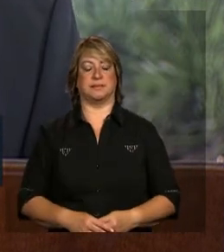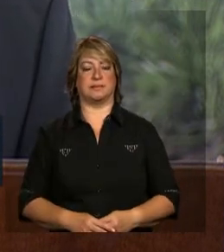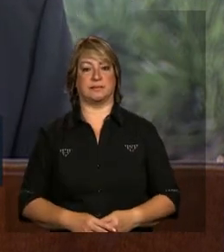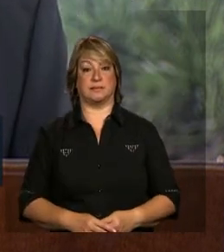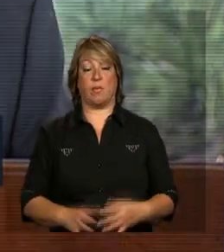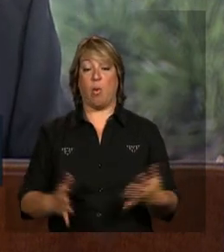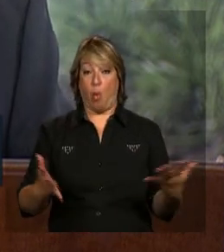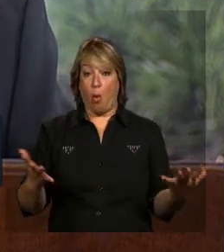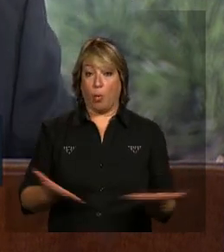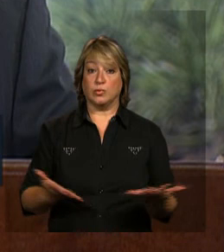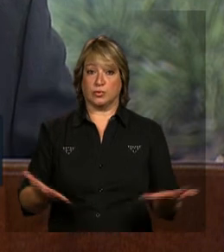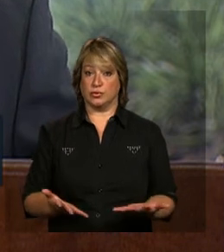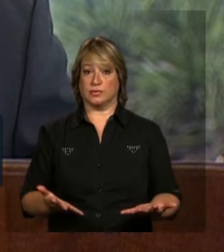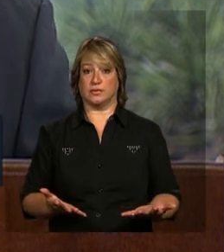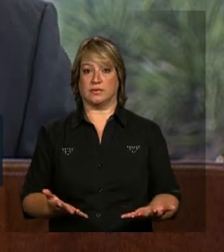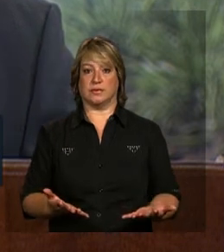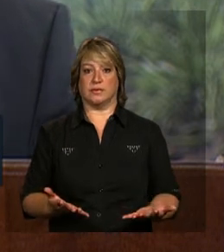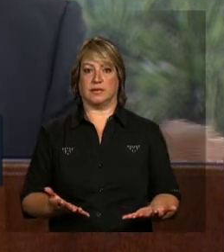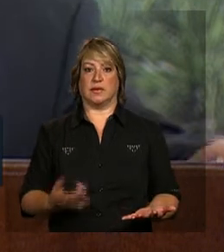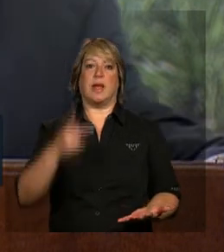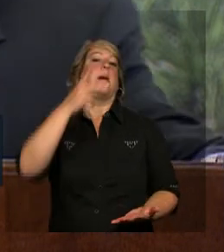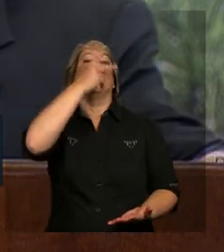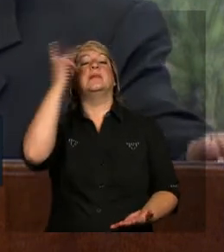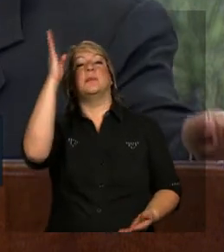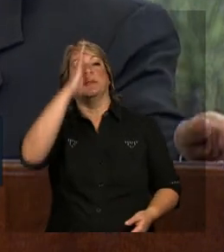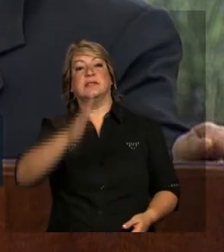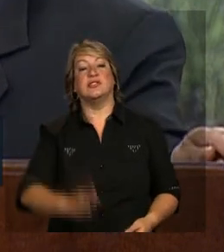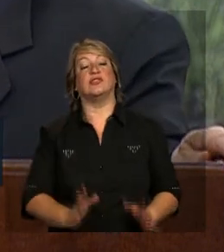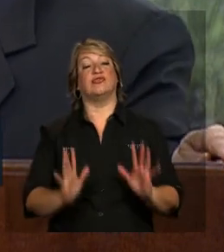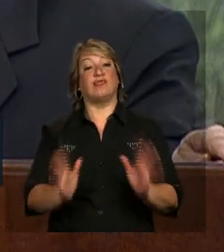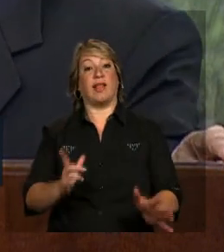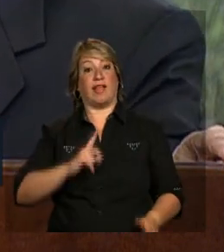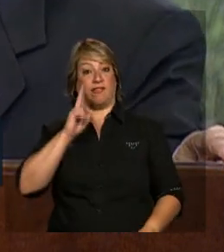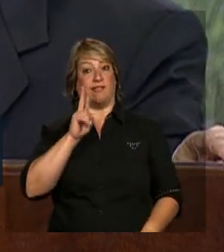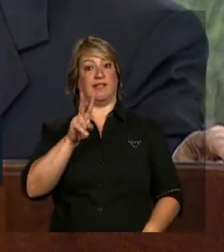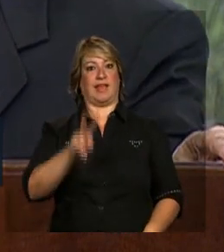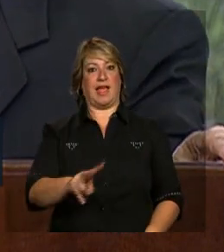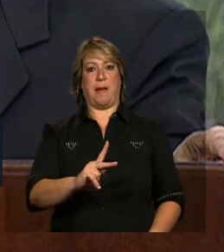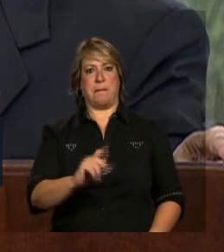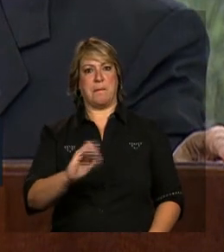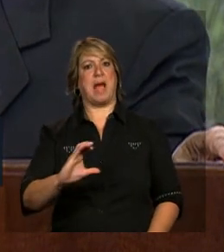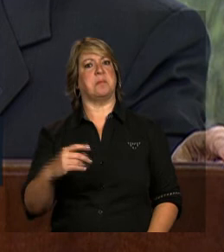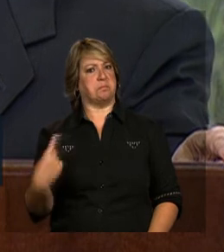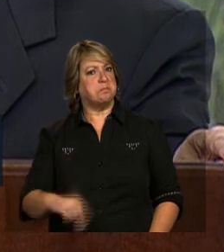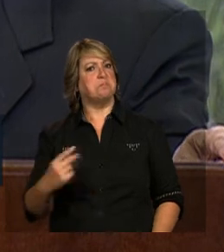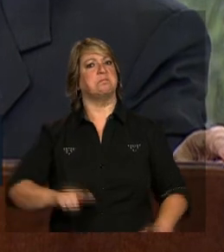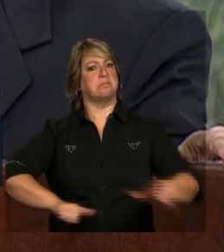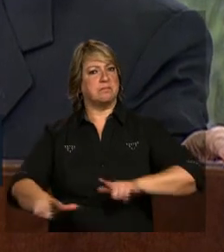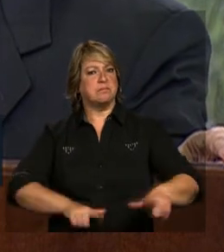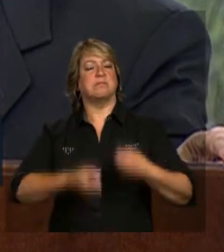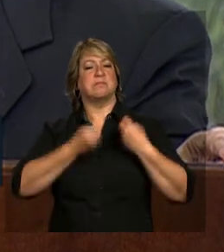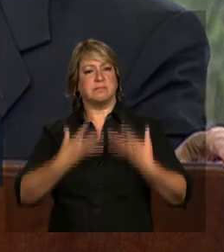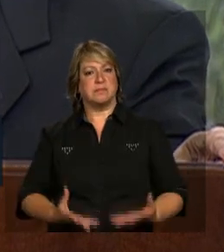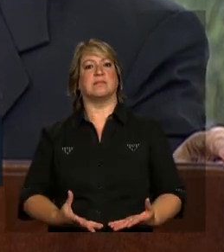Oi hoje a e os brasileiros já colhem resultados do PAC nas